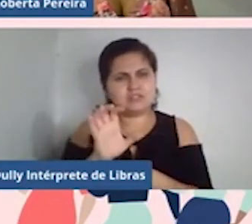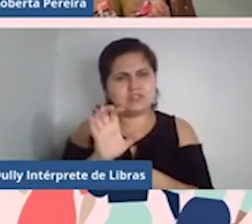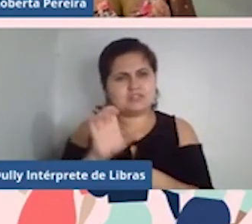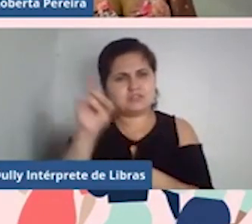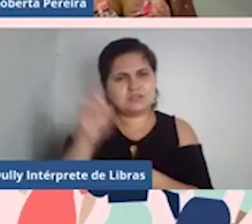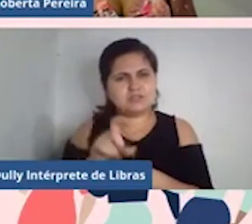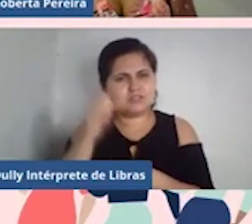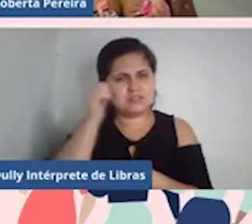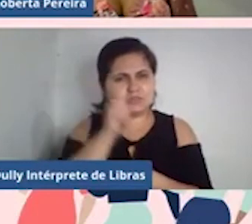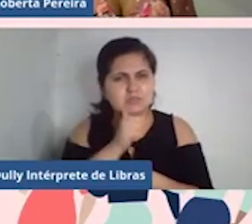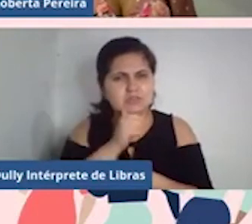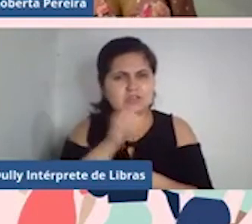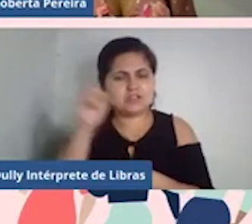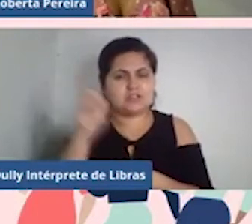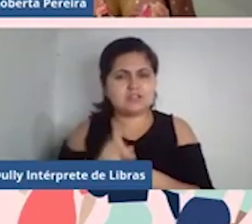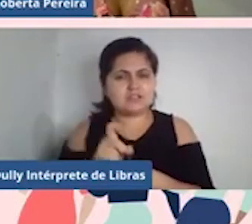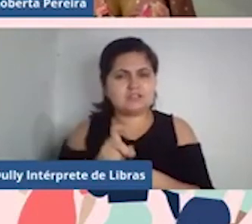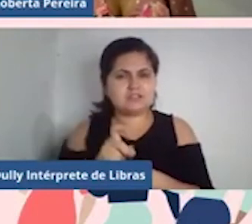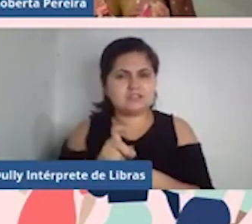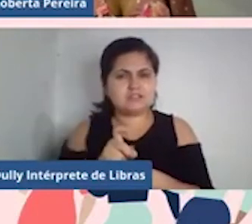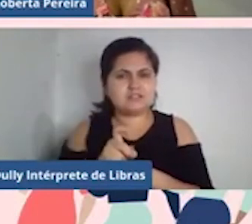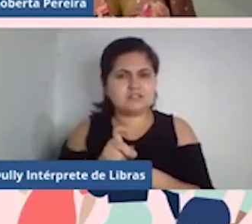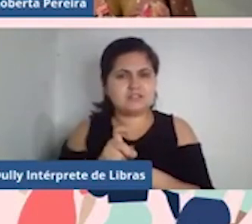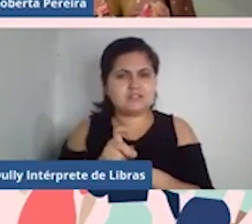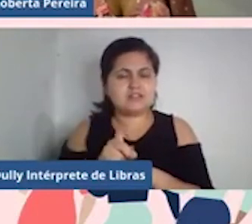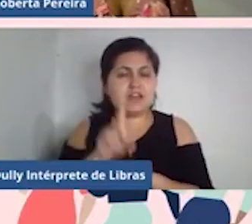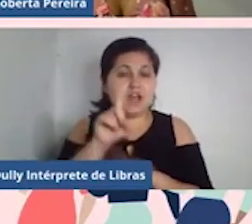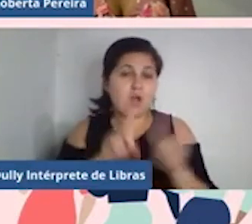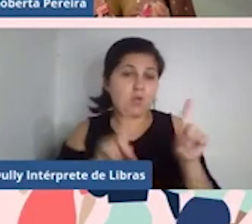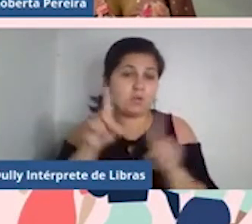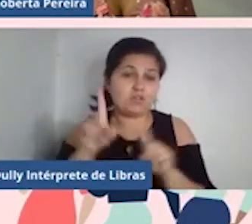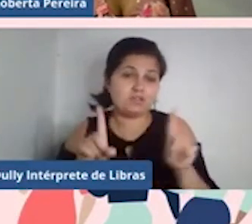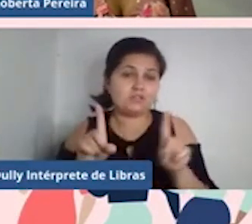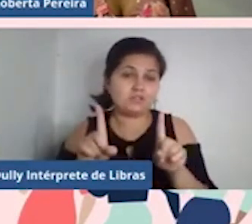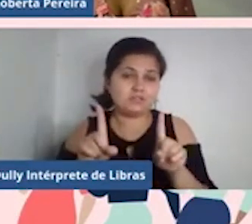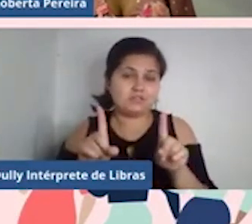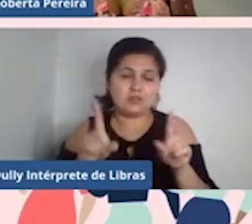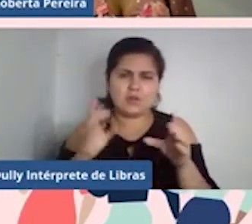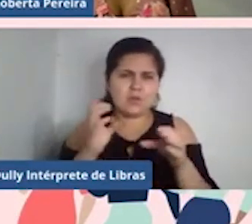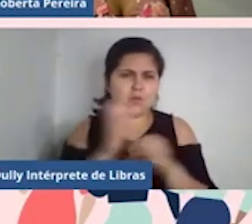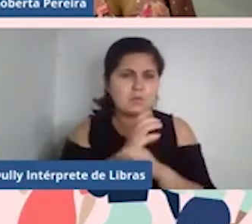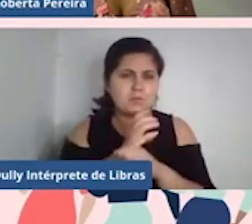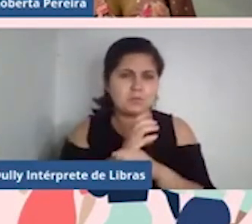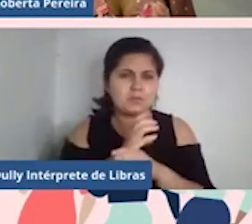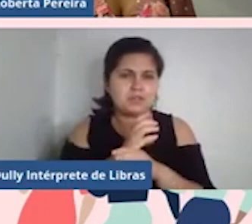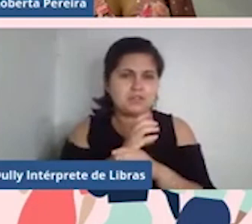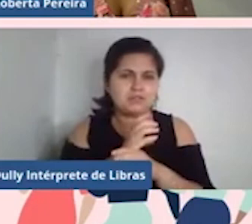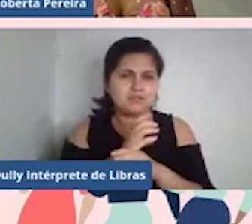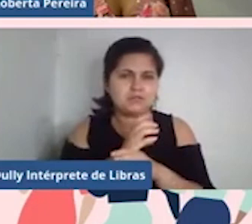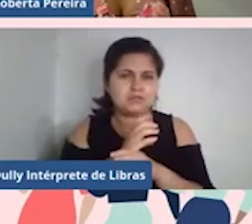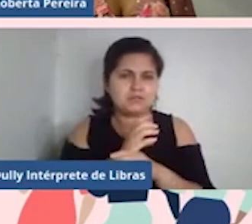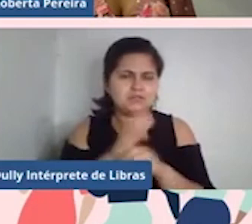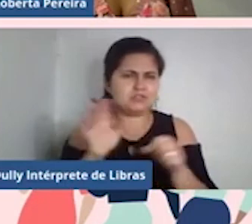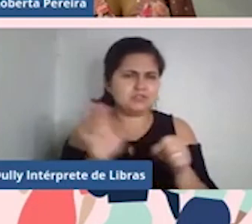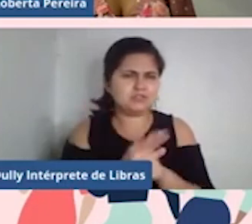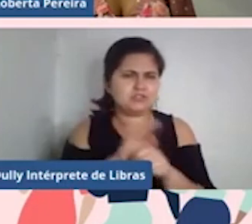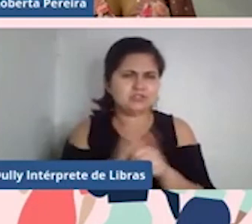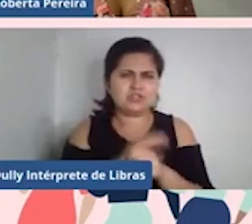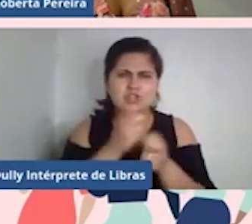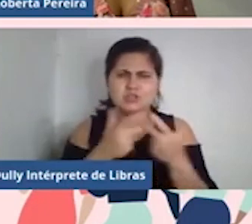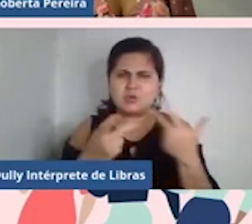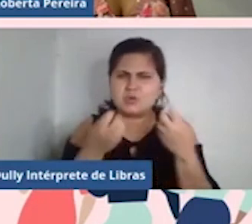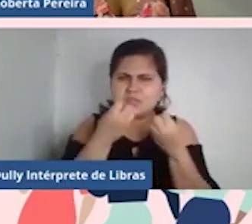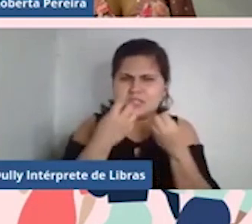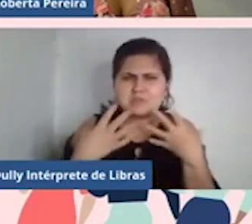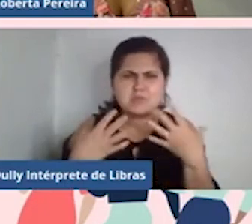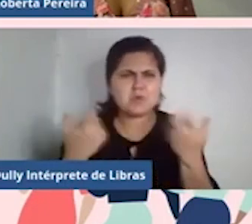ser mulher. Ser mulher é ser alguém pleno de uma série de virtudes,